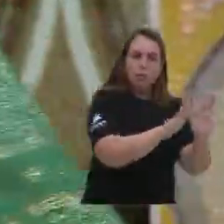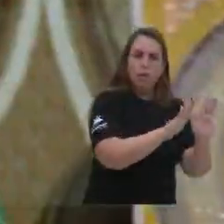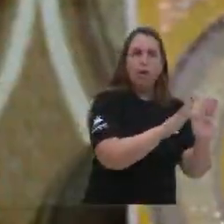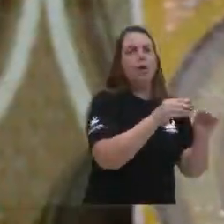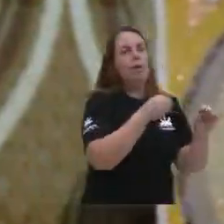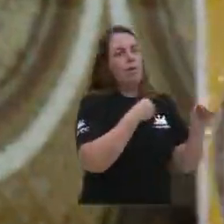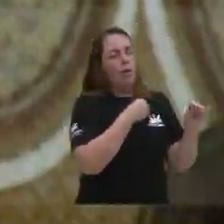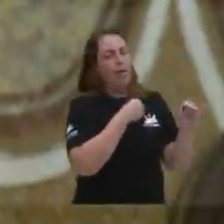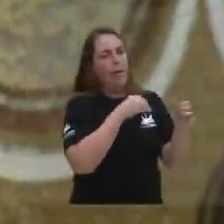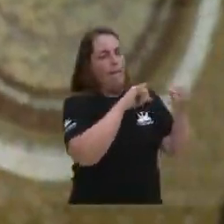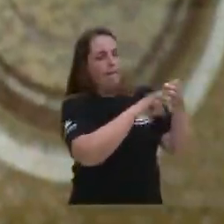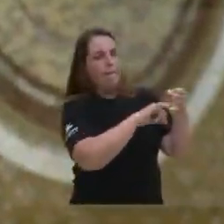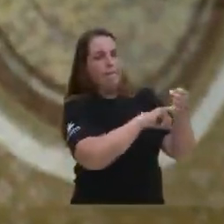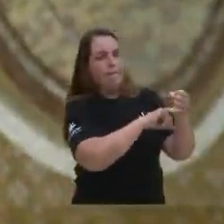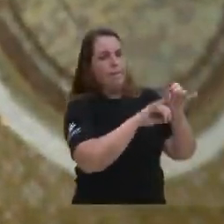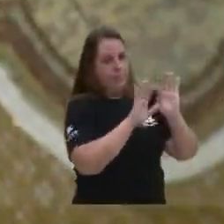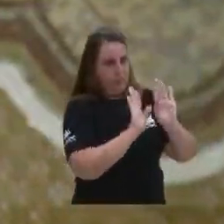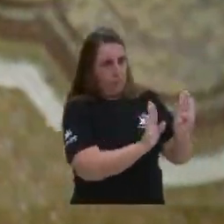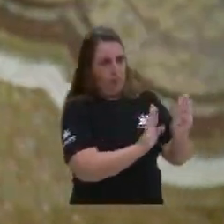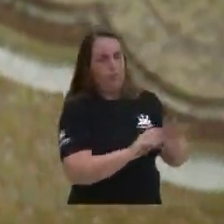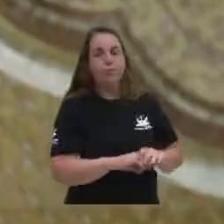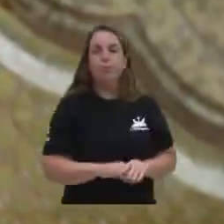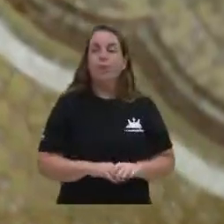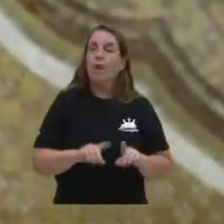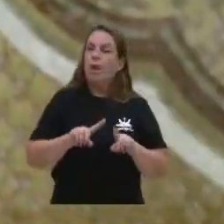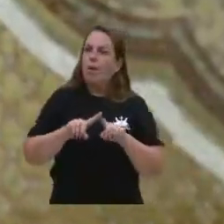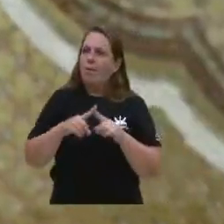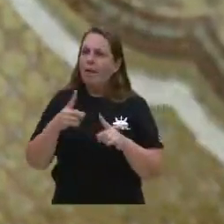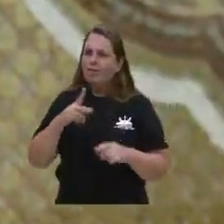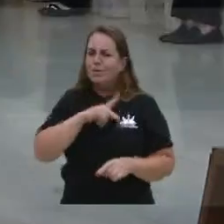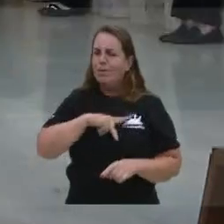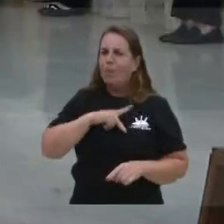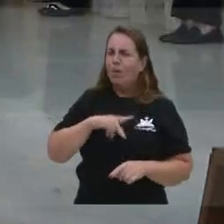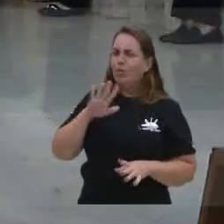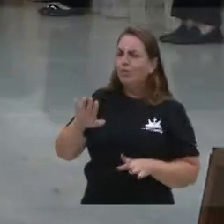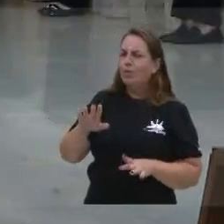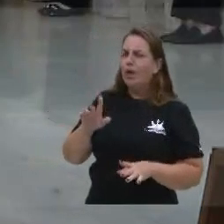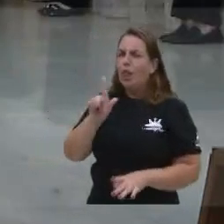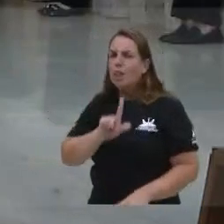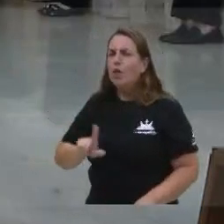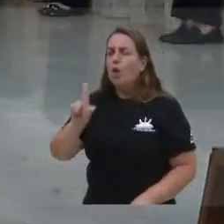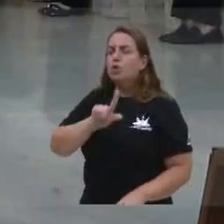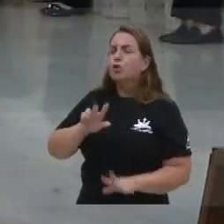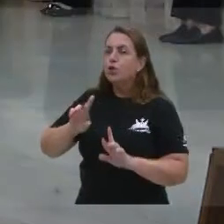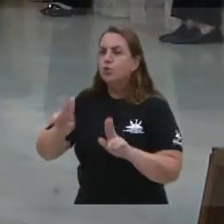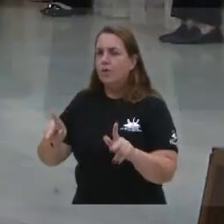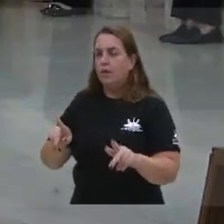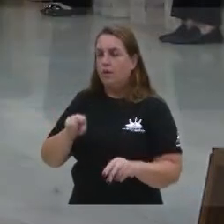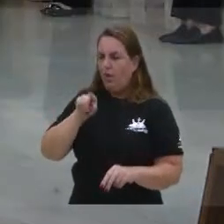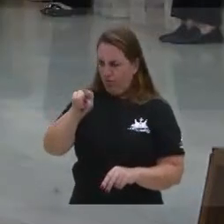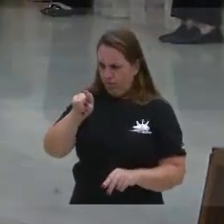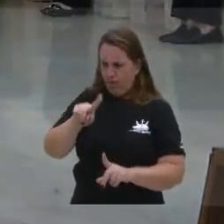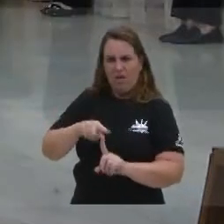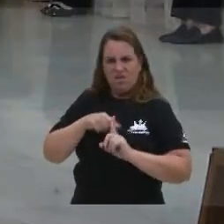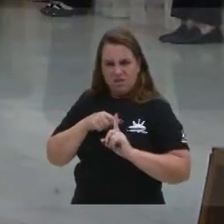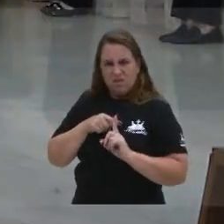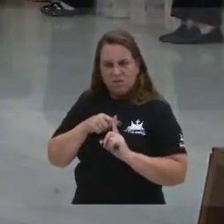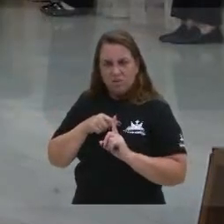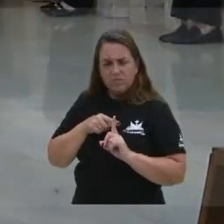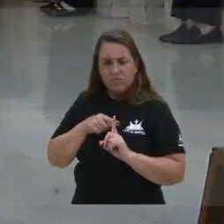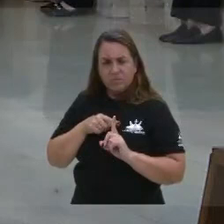pecado. Paulo, ele vai numa outra lógica. Ele diz assim: você é cristão.